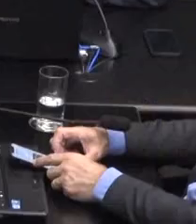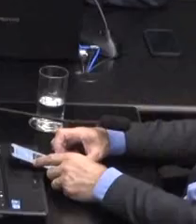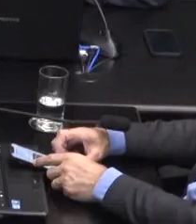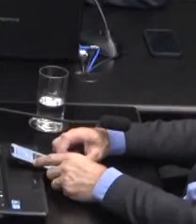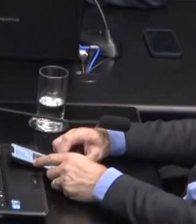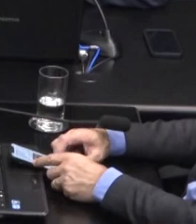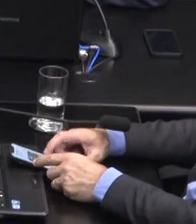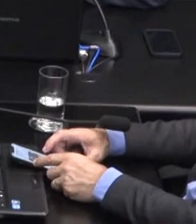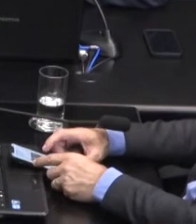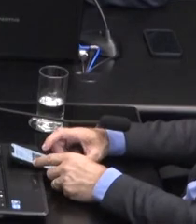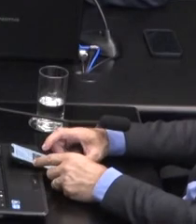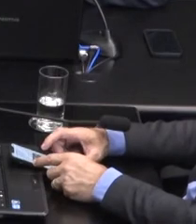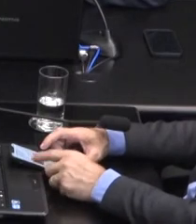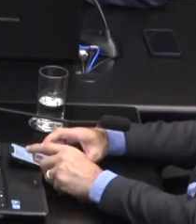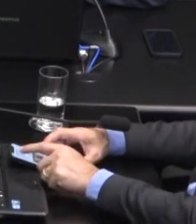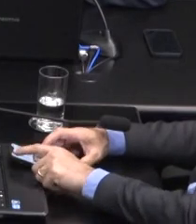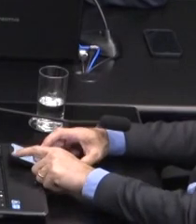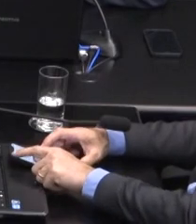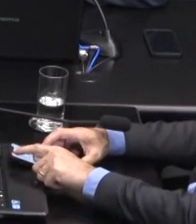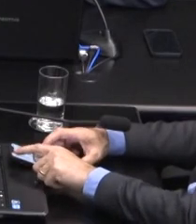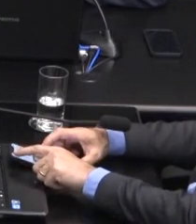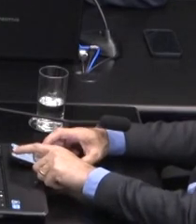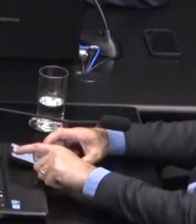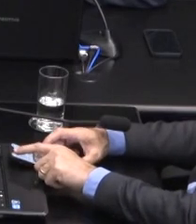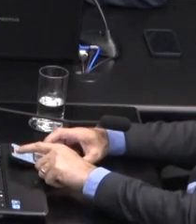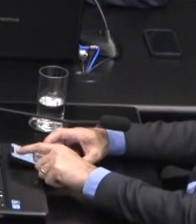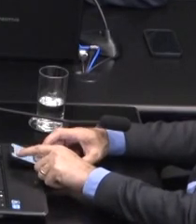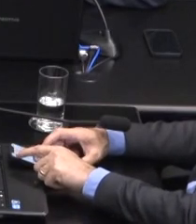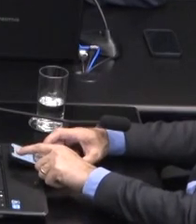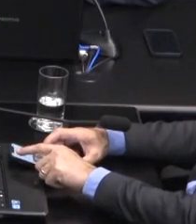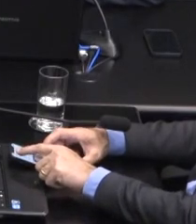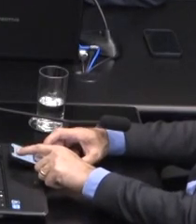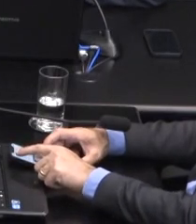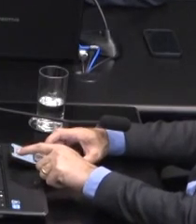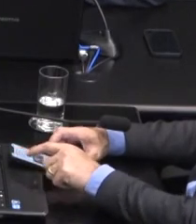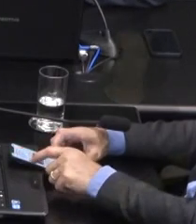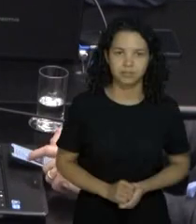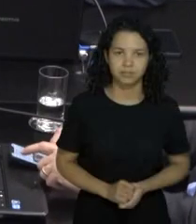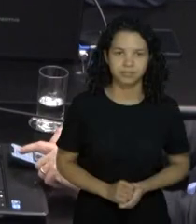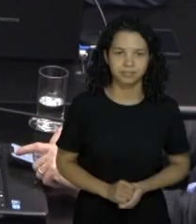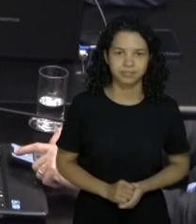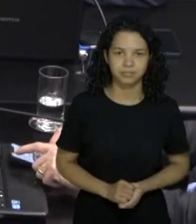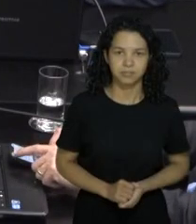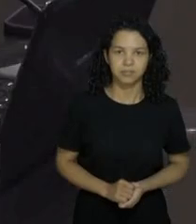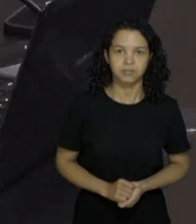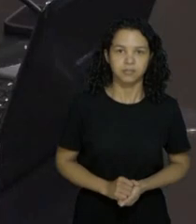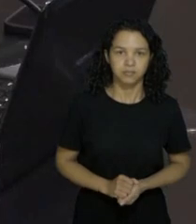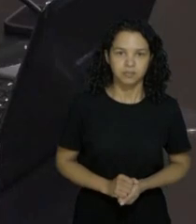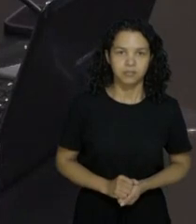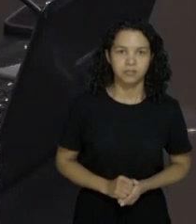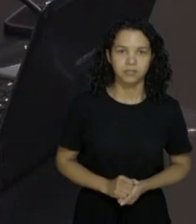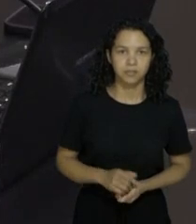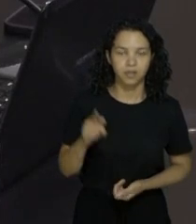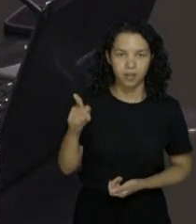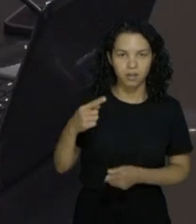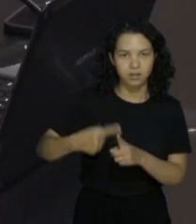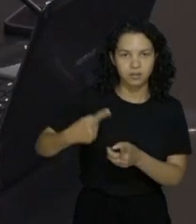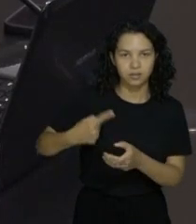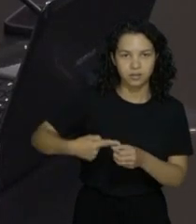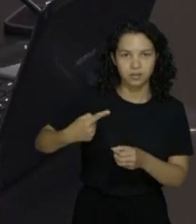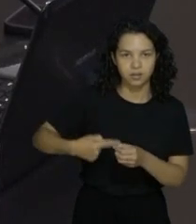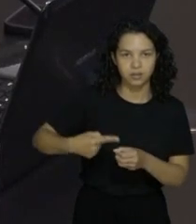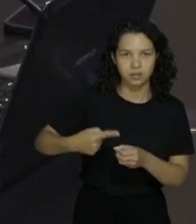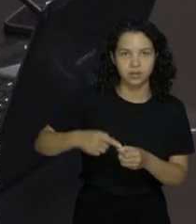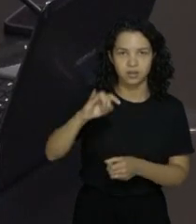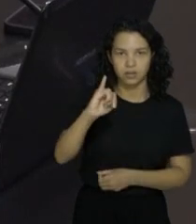que tem feito aí que cada um na sua parte eu vejo aqui o Anderson lá de Itaiópolis o